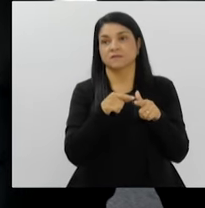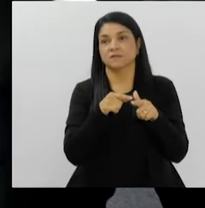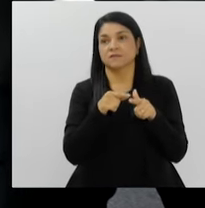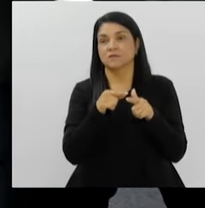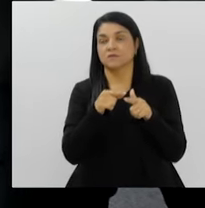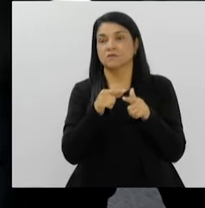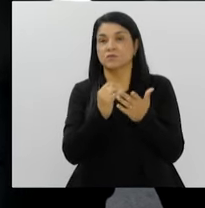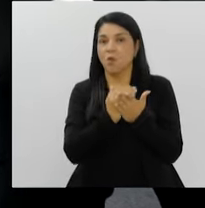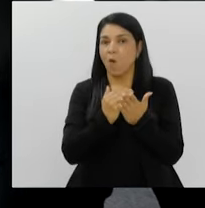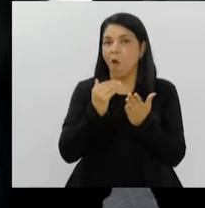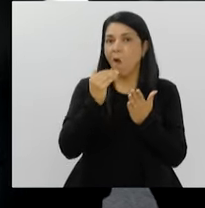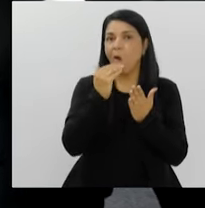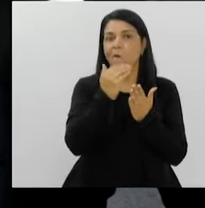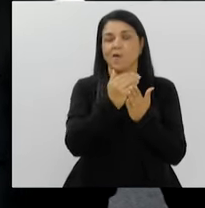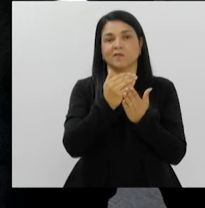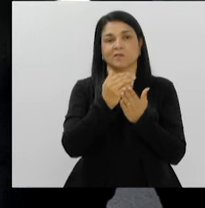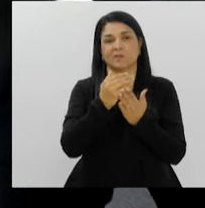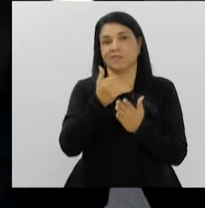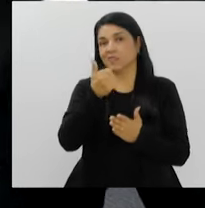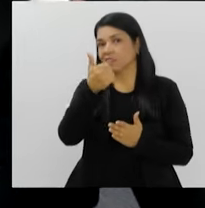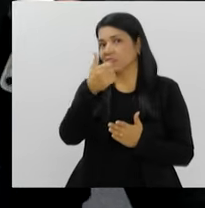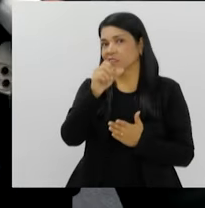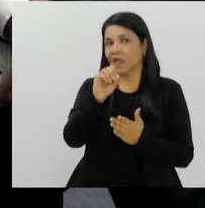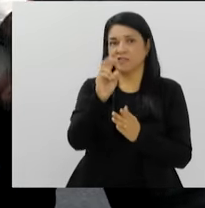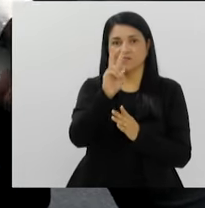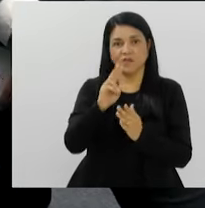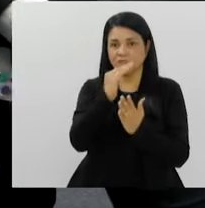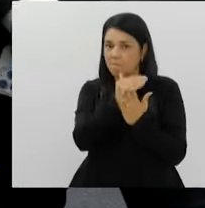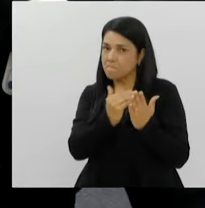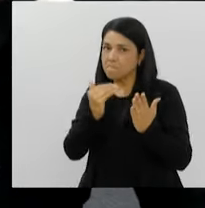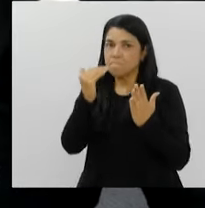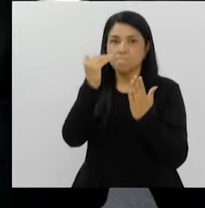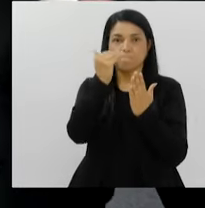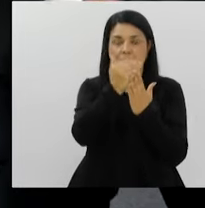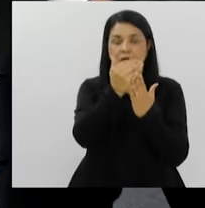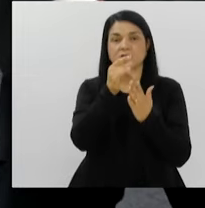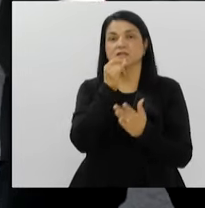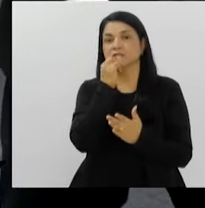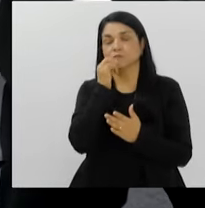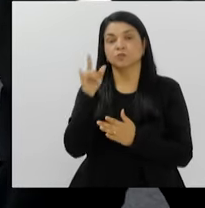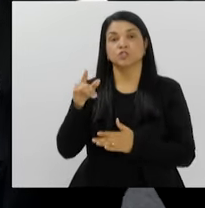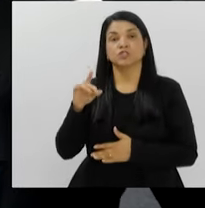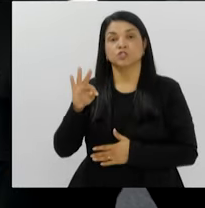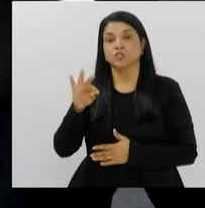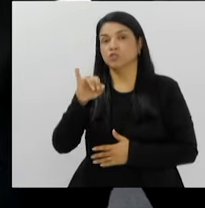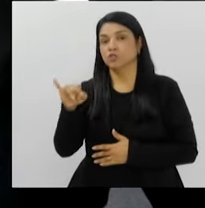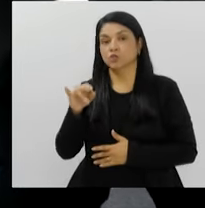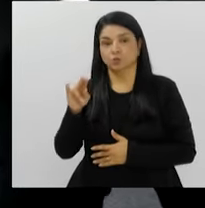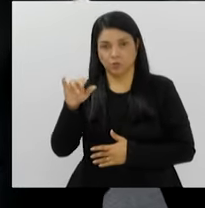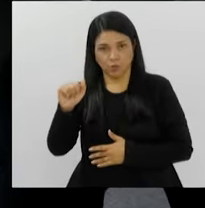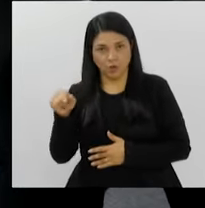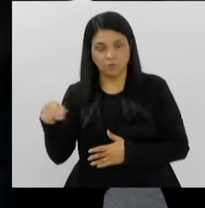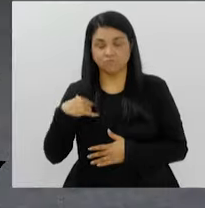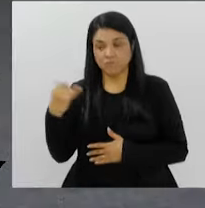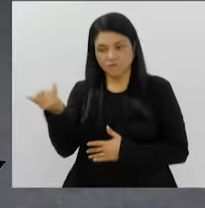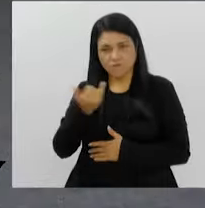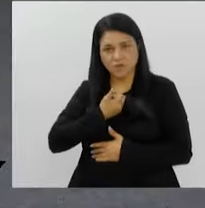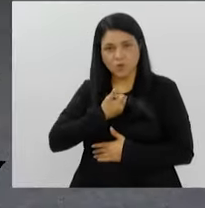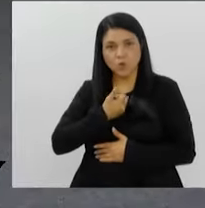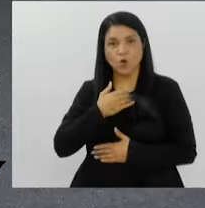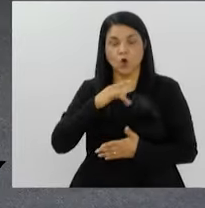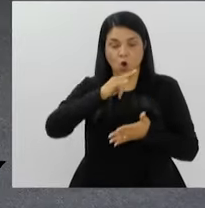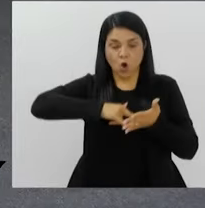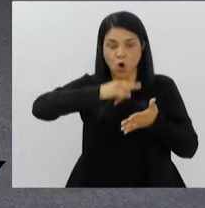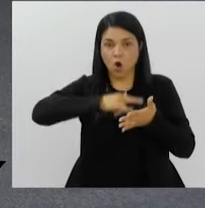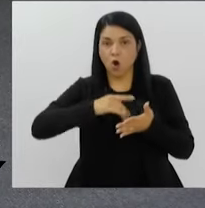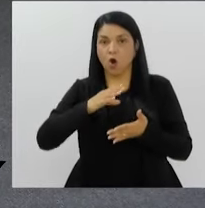Cristo, de mais de 10 vezes o valor da sua conta original. Tem um caso na Tijuca, por exemplo, em que me foi relatado uma conta que habitualmente